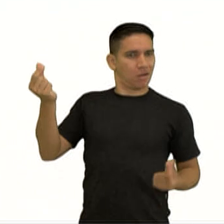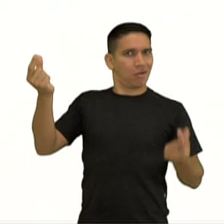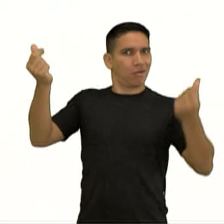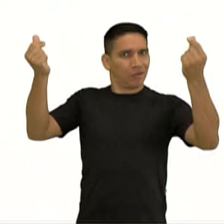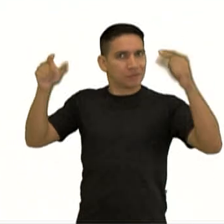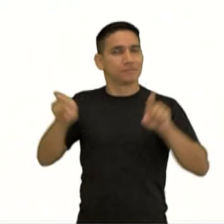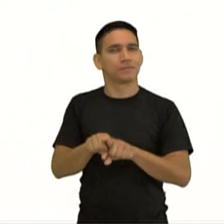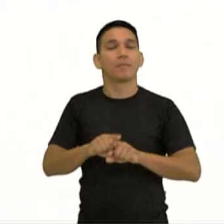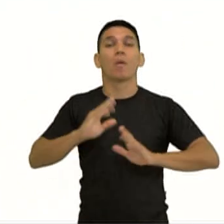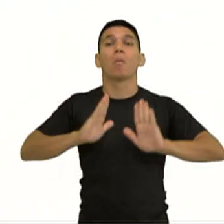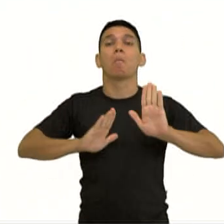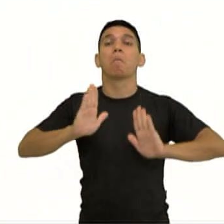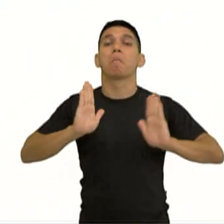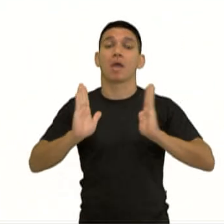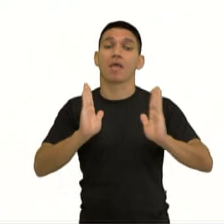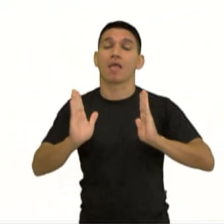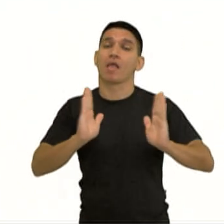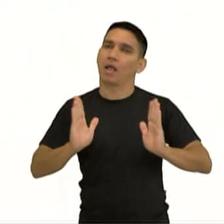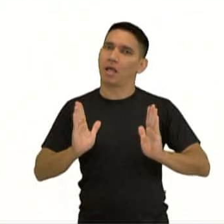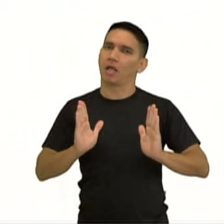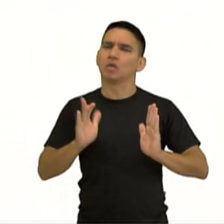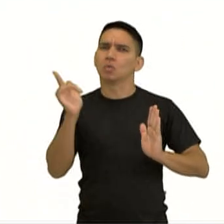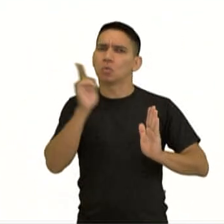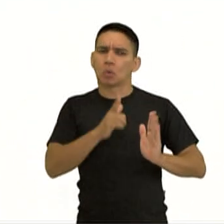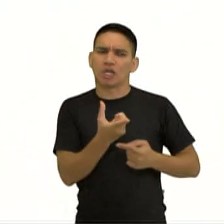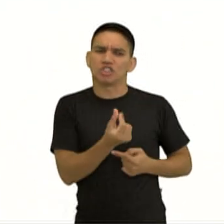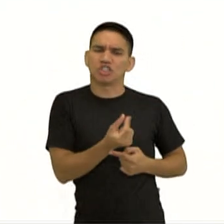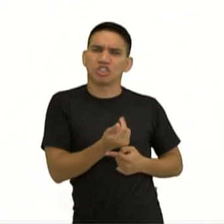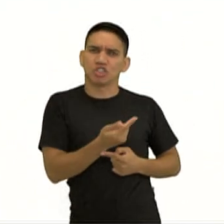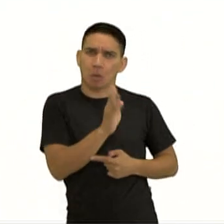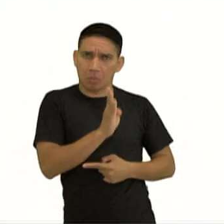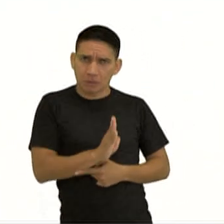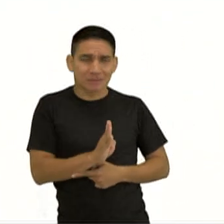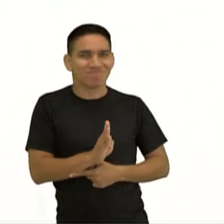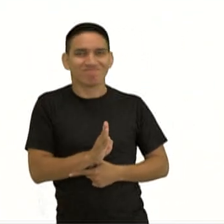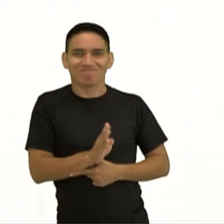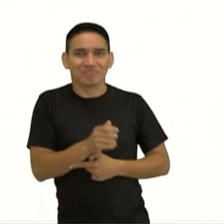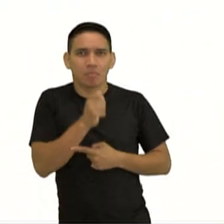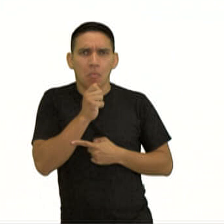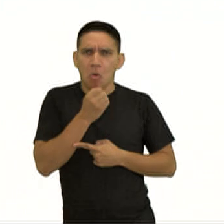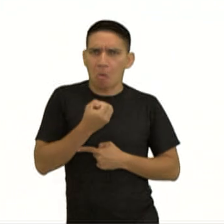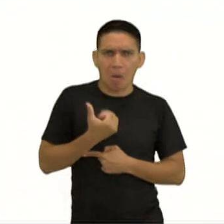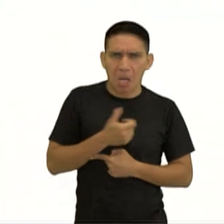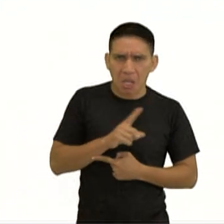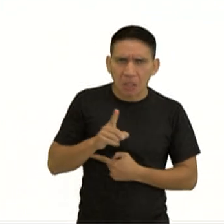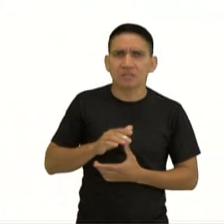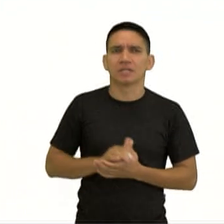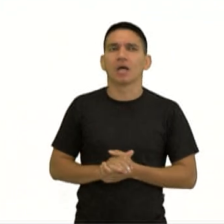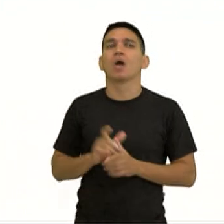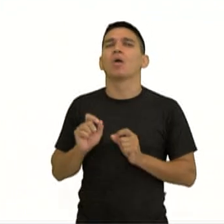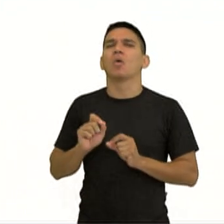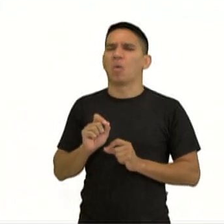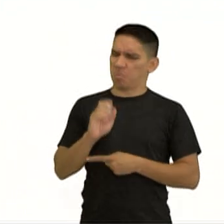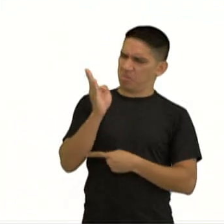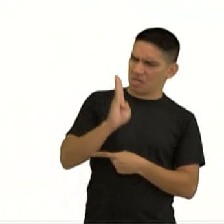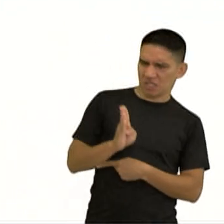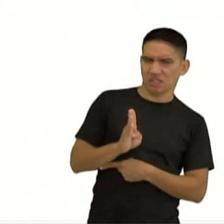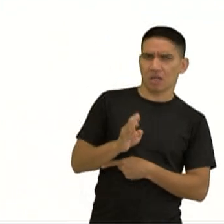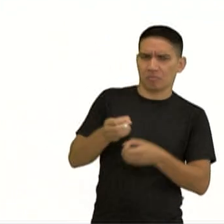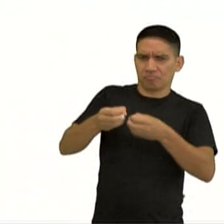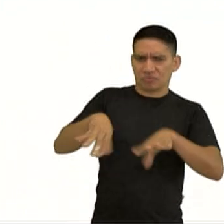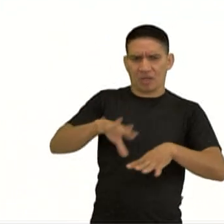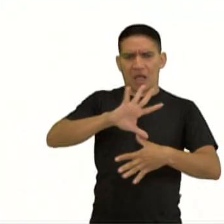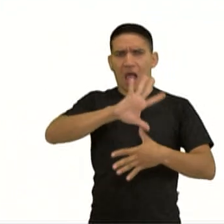ganhar dinheiro no Brasil não está muito agradável. E o Brasil está destruindo a Amazônia pela energia.